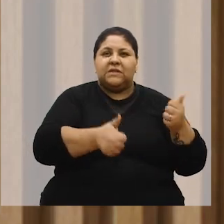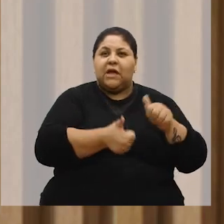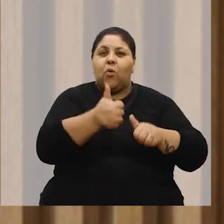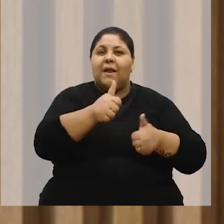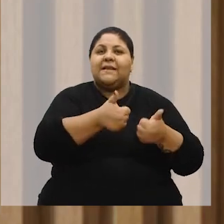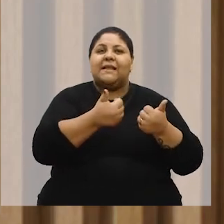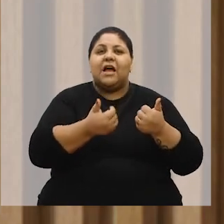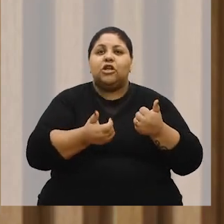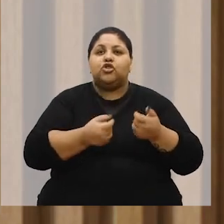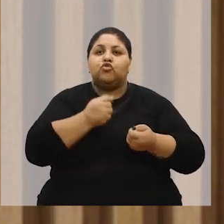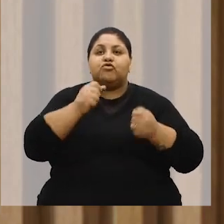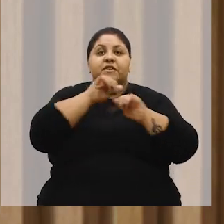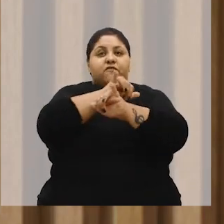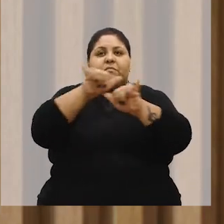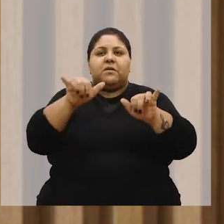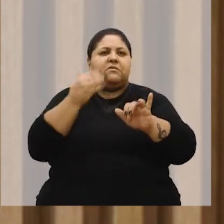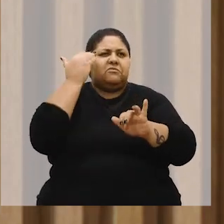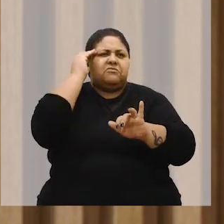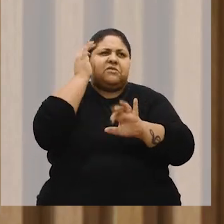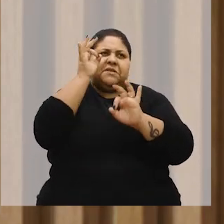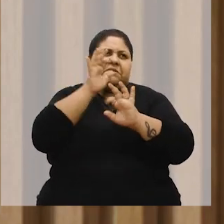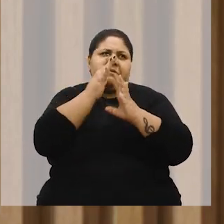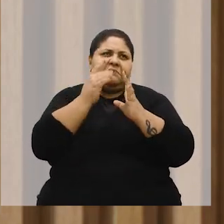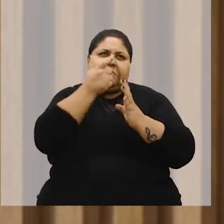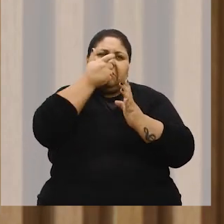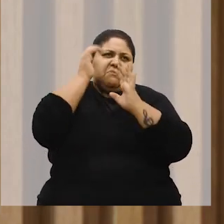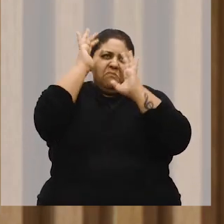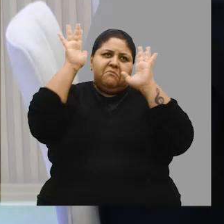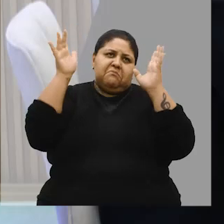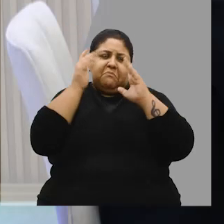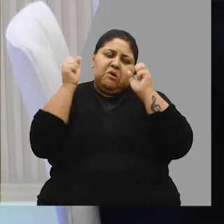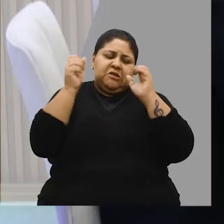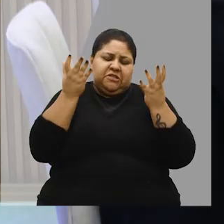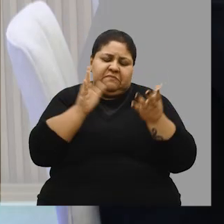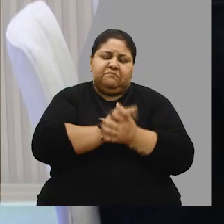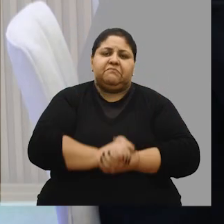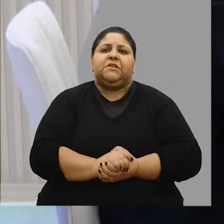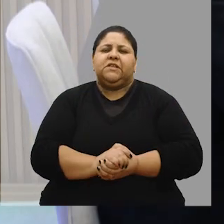emanado. Não sei, mas talvez seja só ilusão minha.